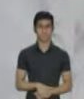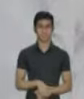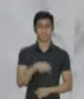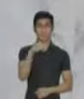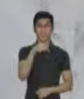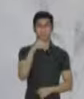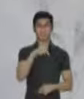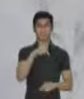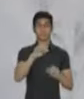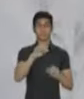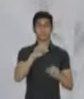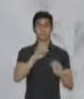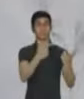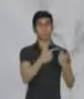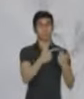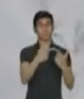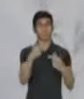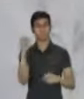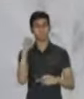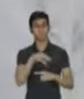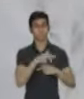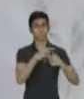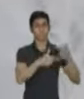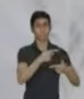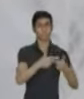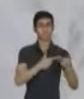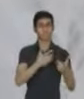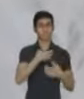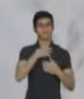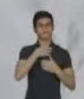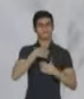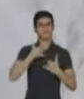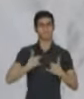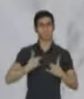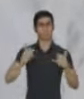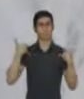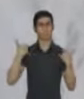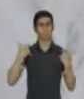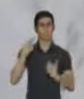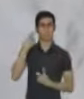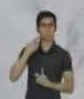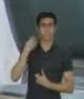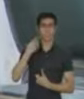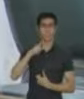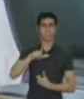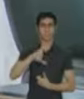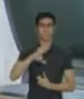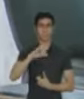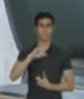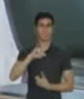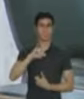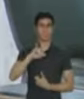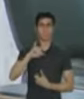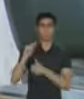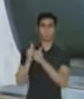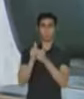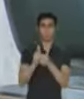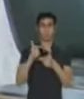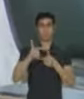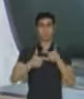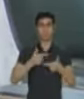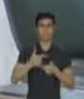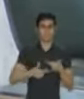foi t a deputada leci brandão o ícone da cultura brasileira da qual